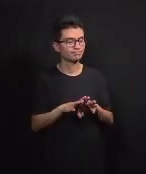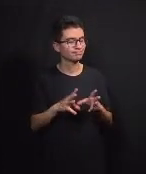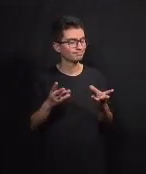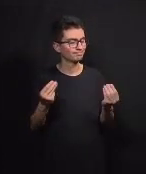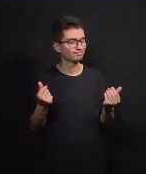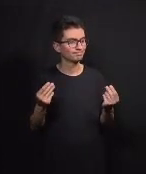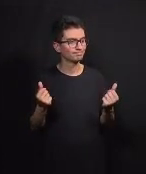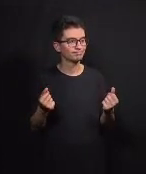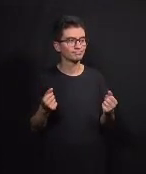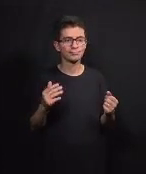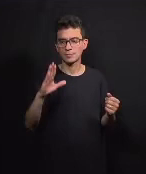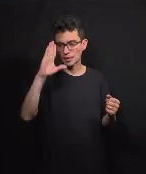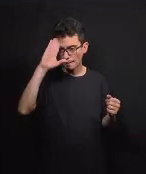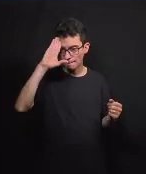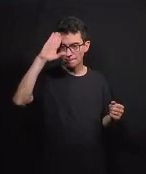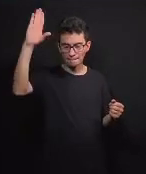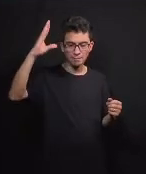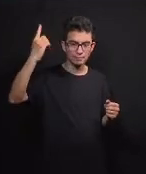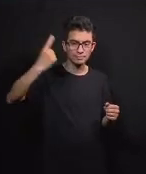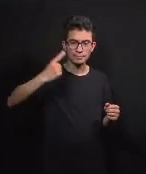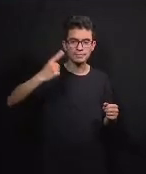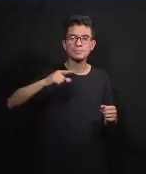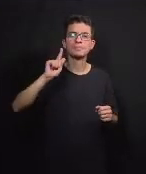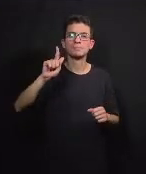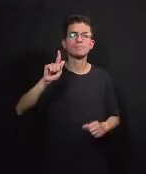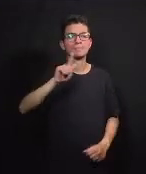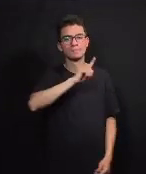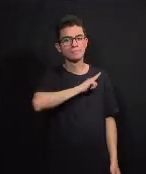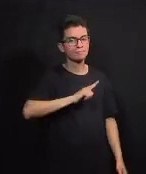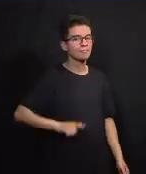pela predominância de governo